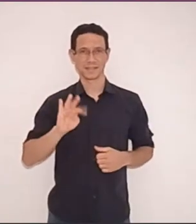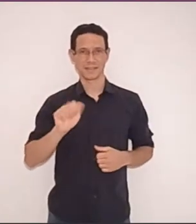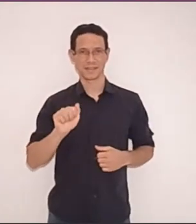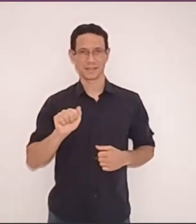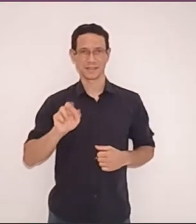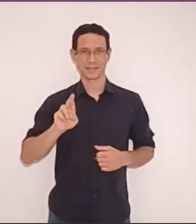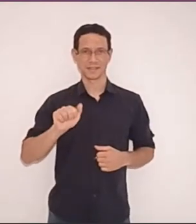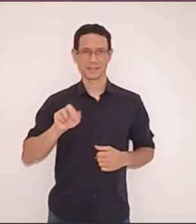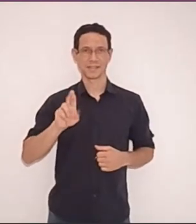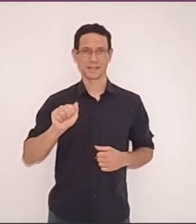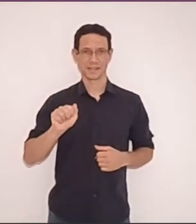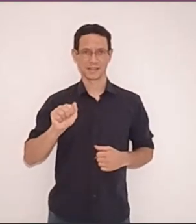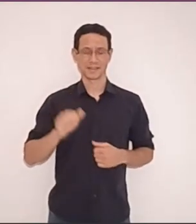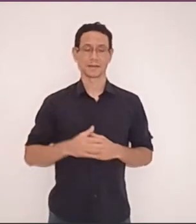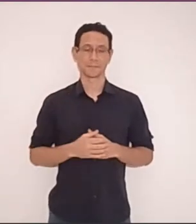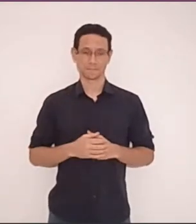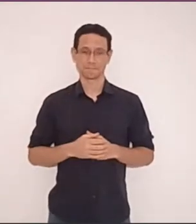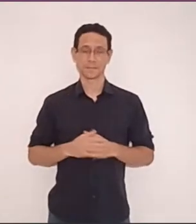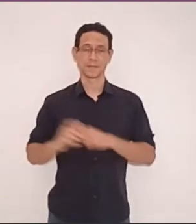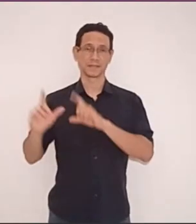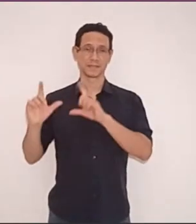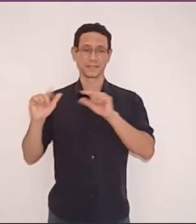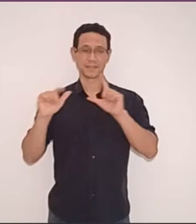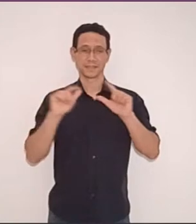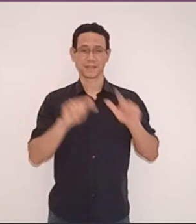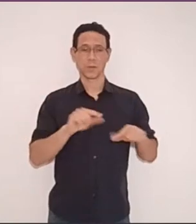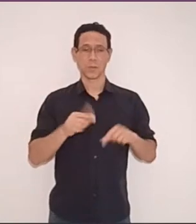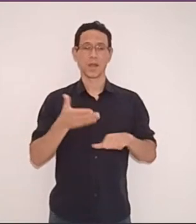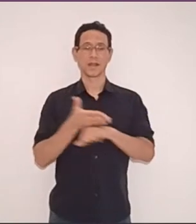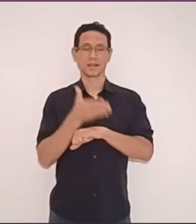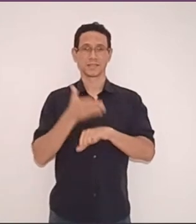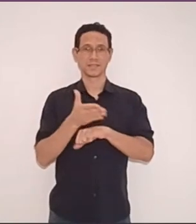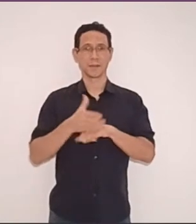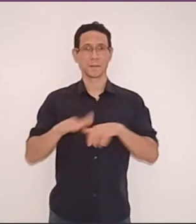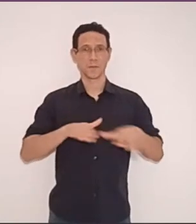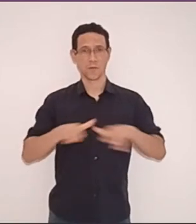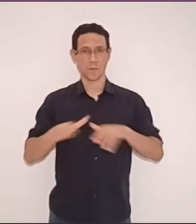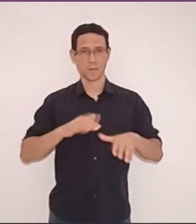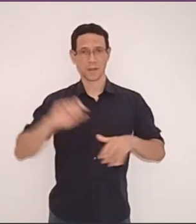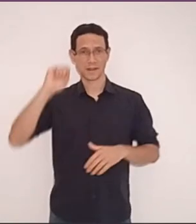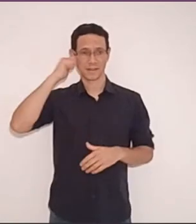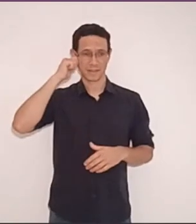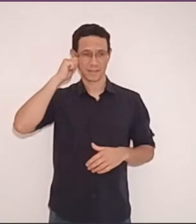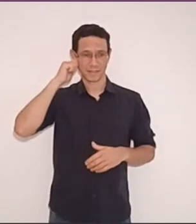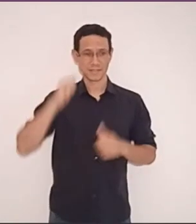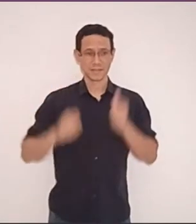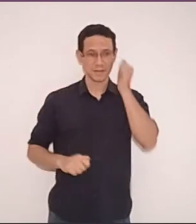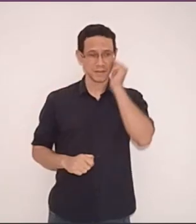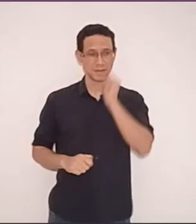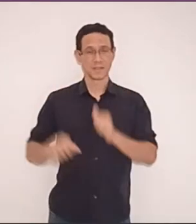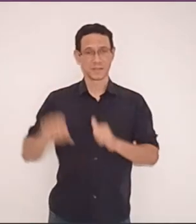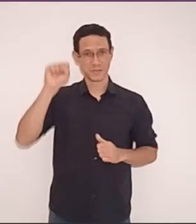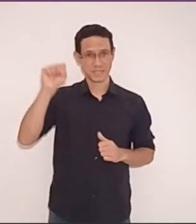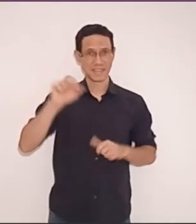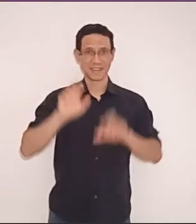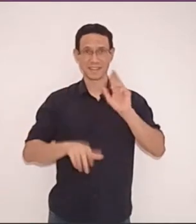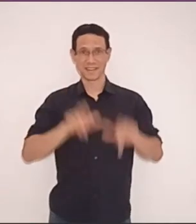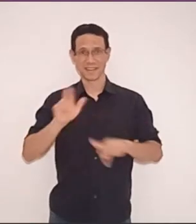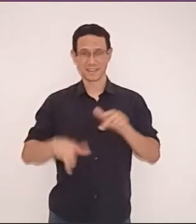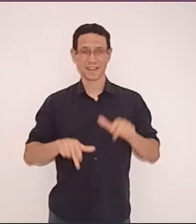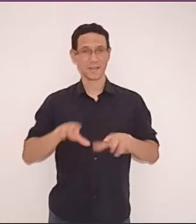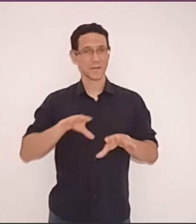a preta rara com uma trajetória marcada pela atuação em movimentos negros e meninas agora de